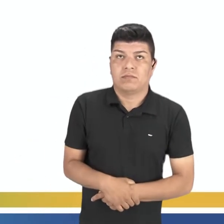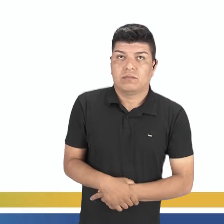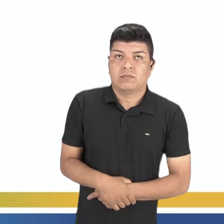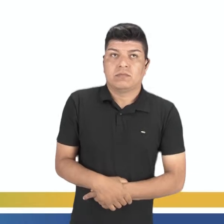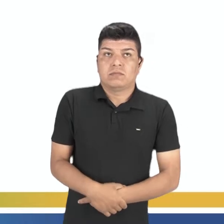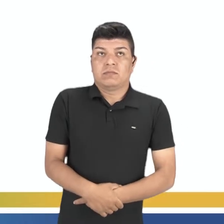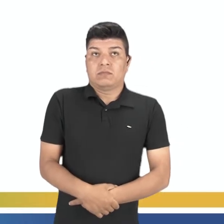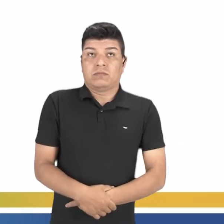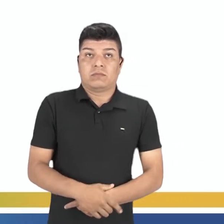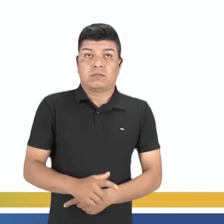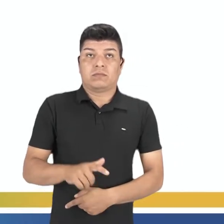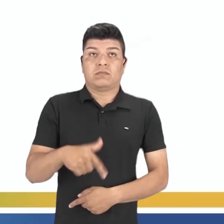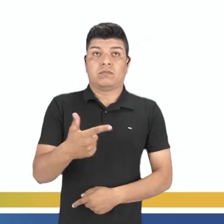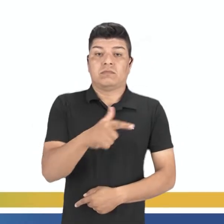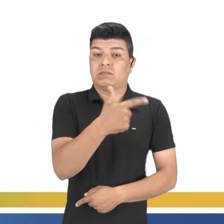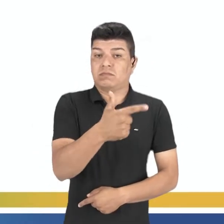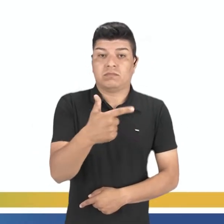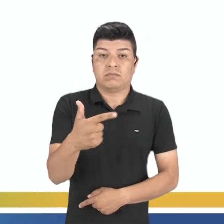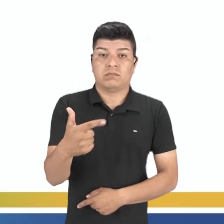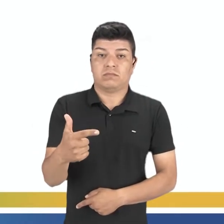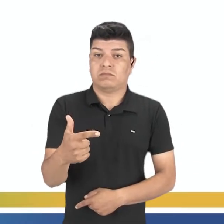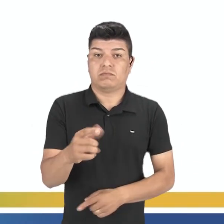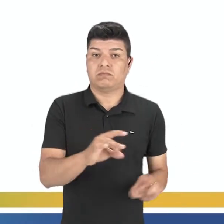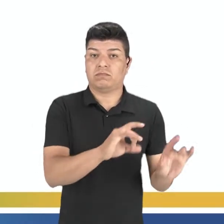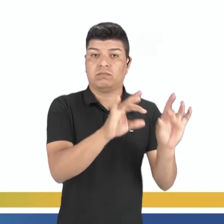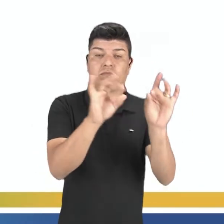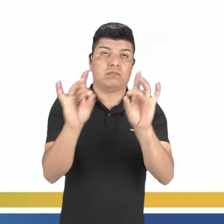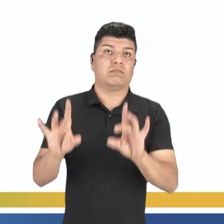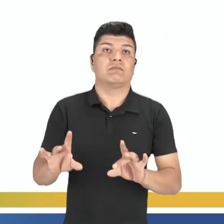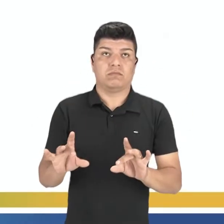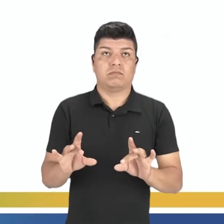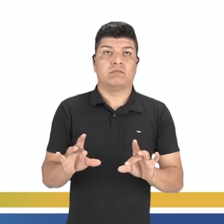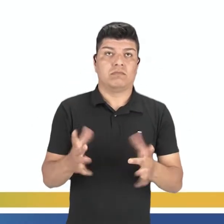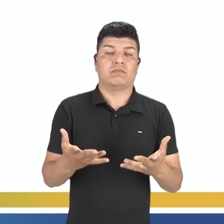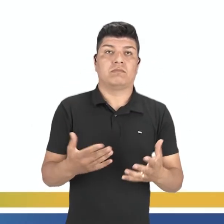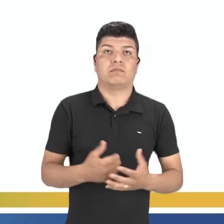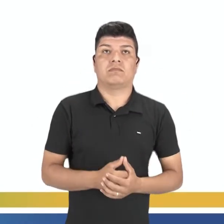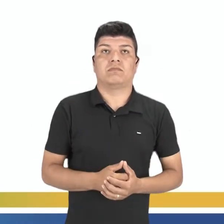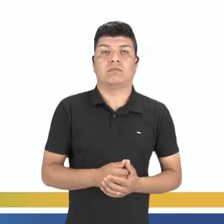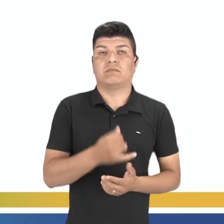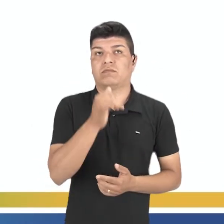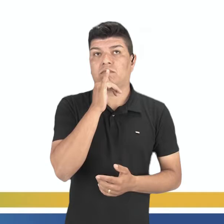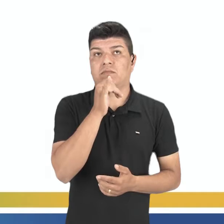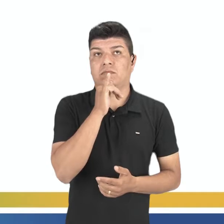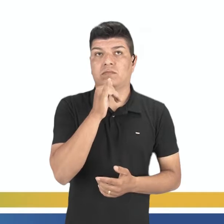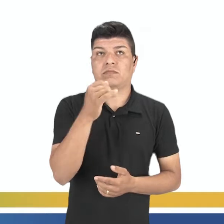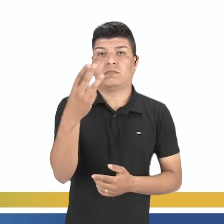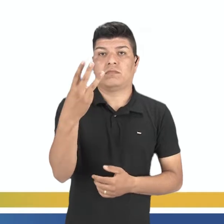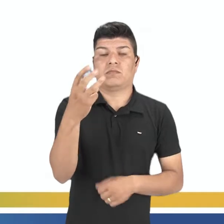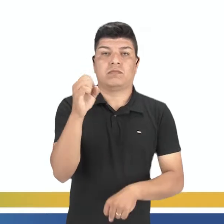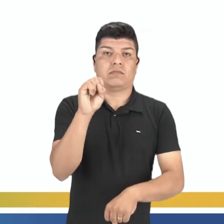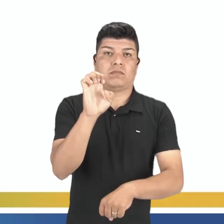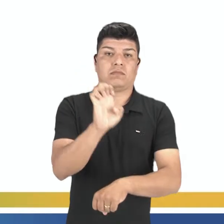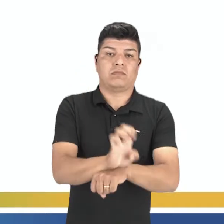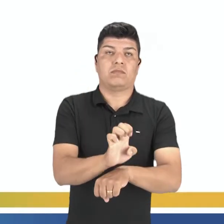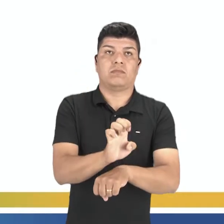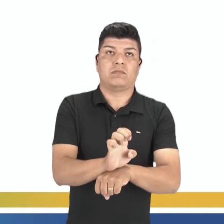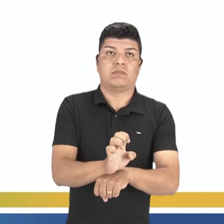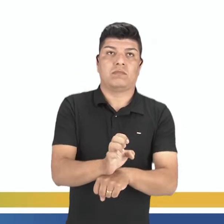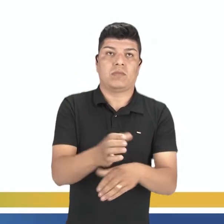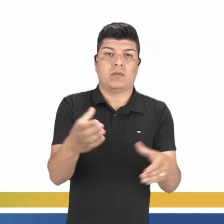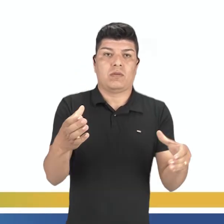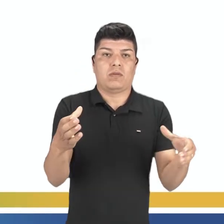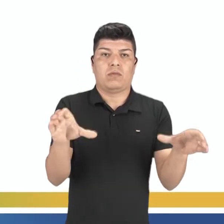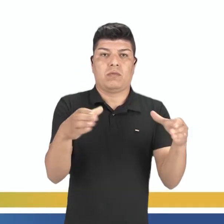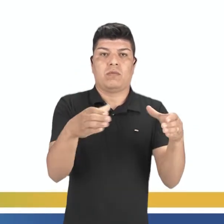parte, tá os desprivilegiados, aqueles que não estão com um privilégio, né? Que no caso é o terceiro estado, que aglomera-se a